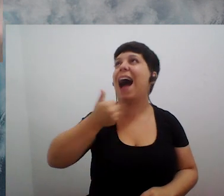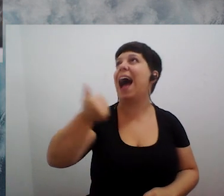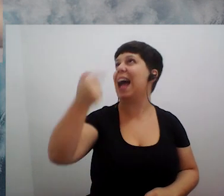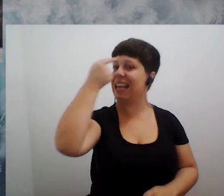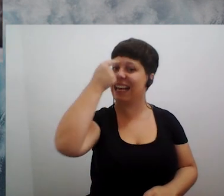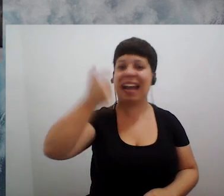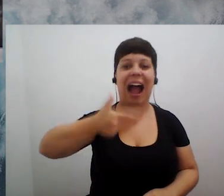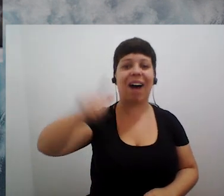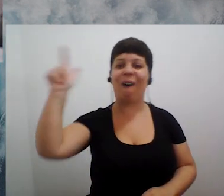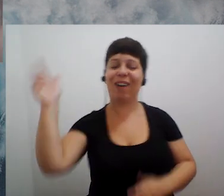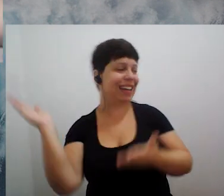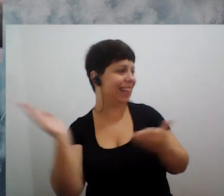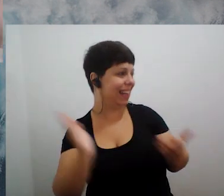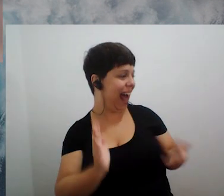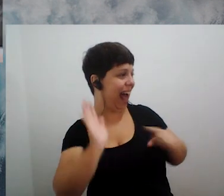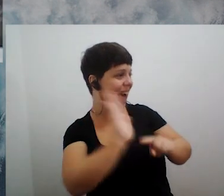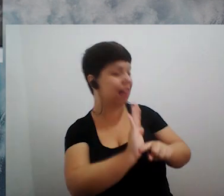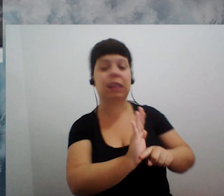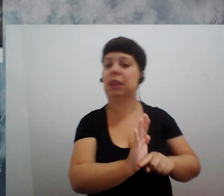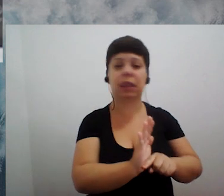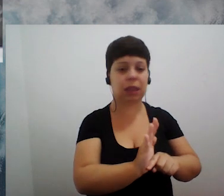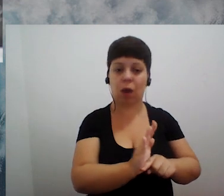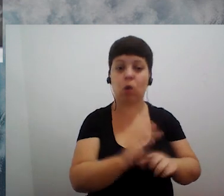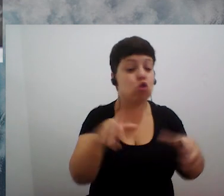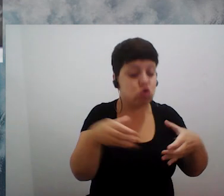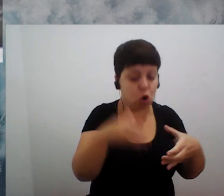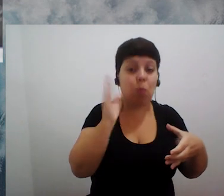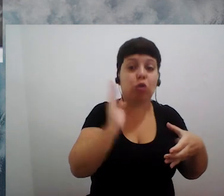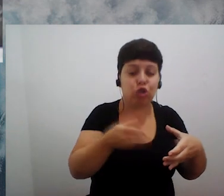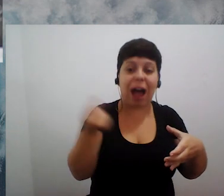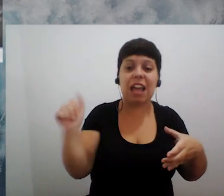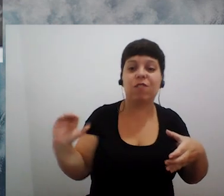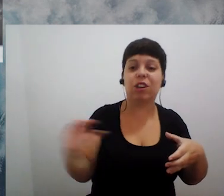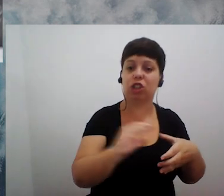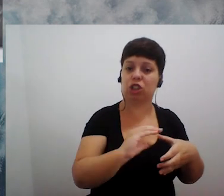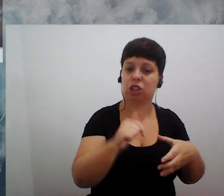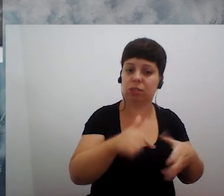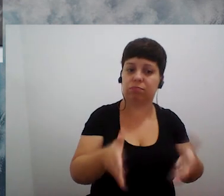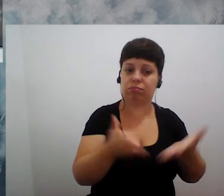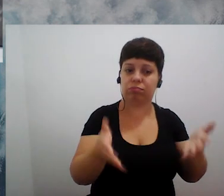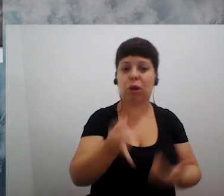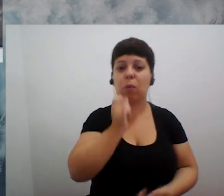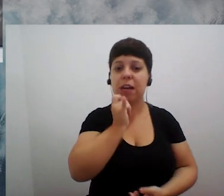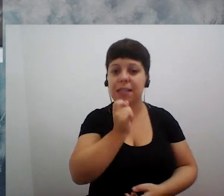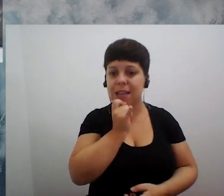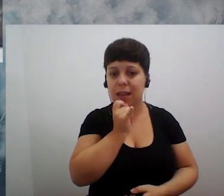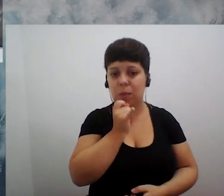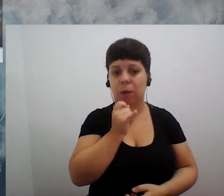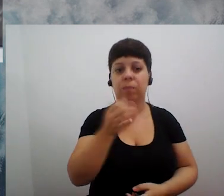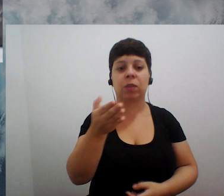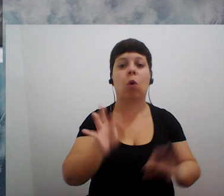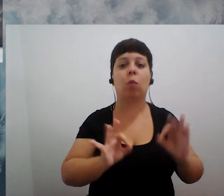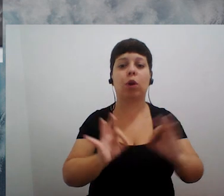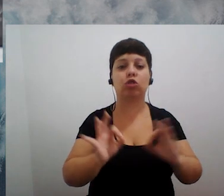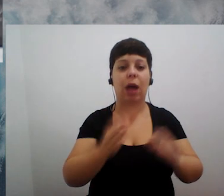do que você criar uma outra coisa que você acha que é bom para a gente, é você investir em algo que a gente já criou e manter isso, como, por